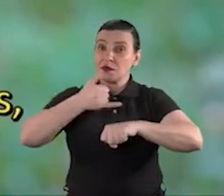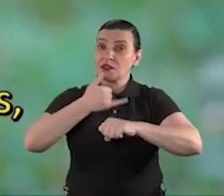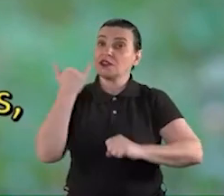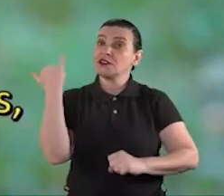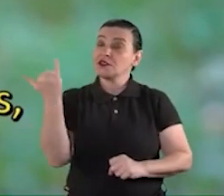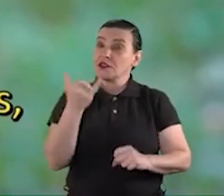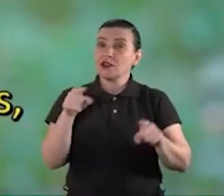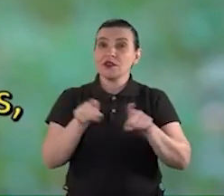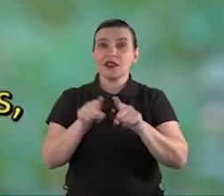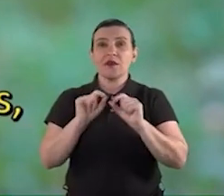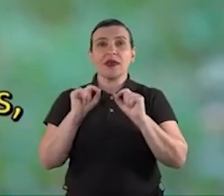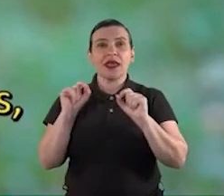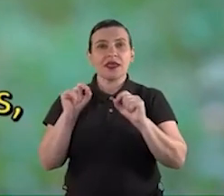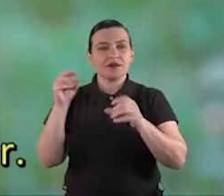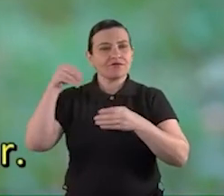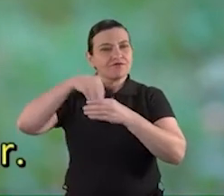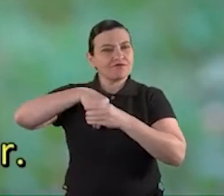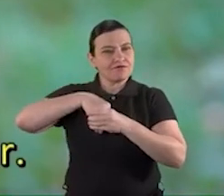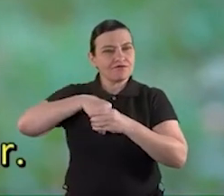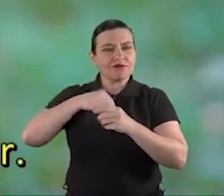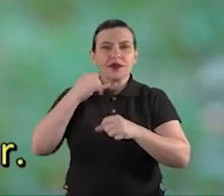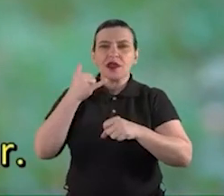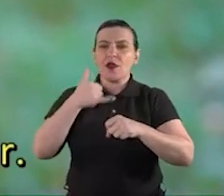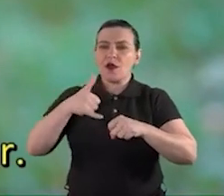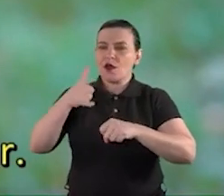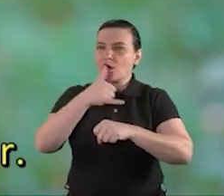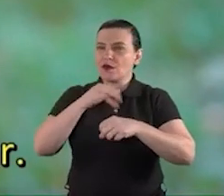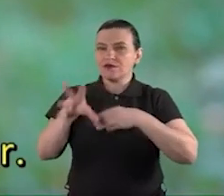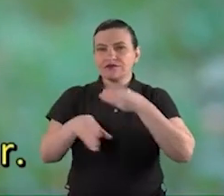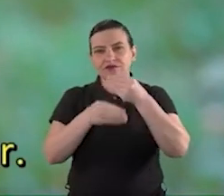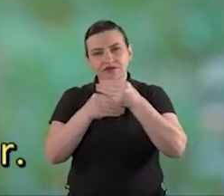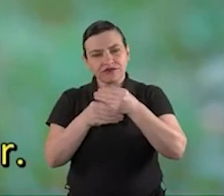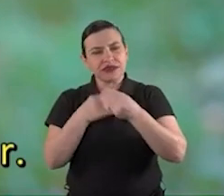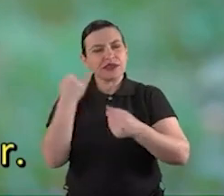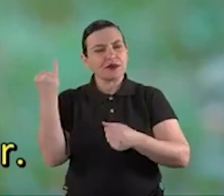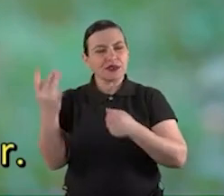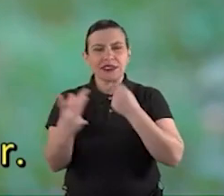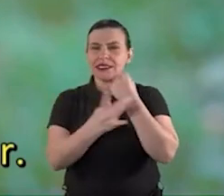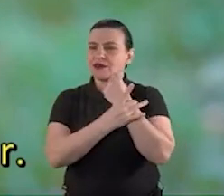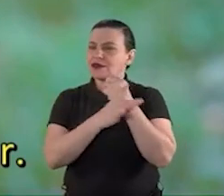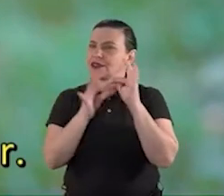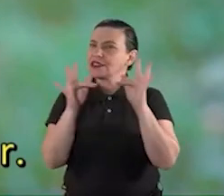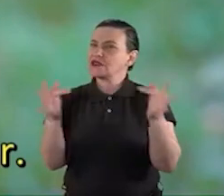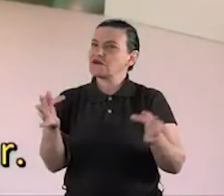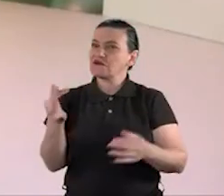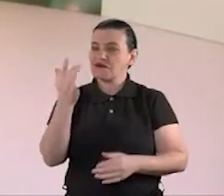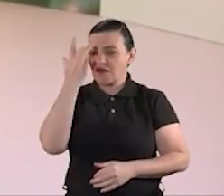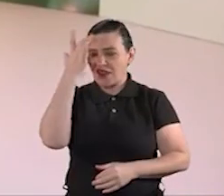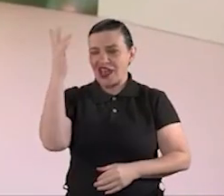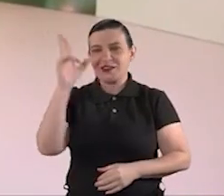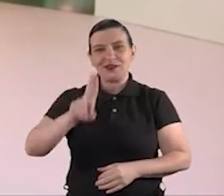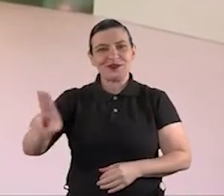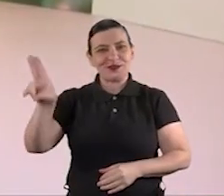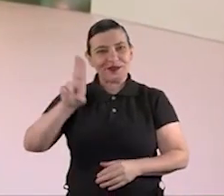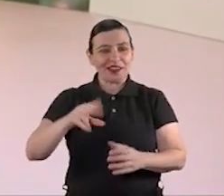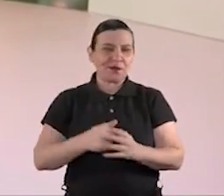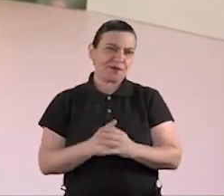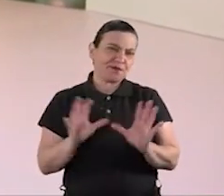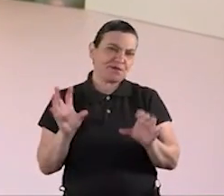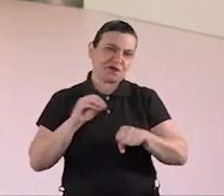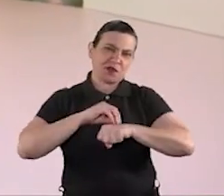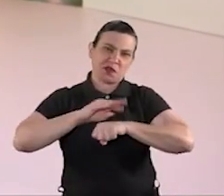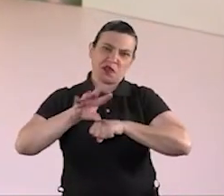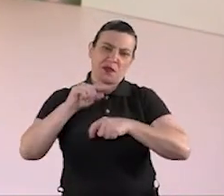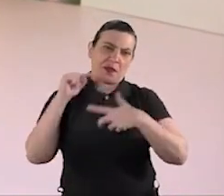produtos com infusão de olhos muito fáceis de entender conveniente Seguros e simples de usar vem não quero